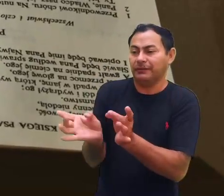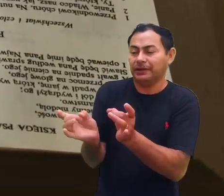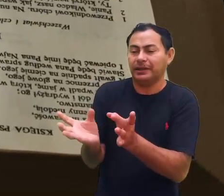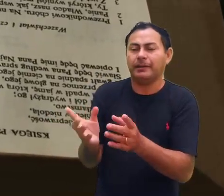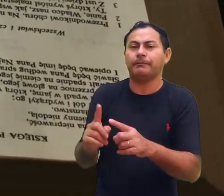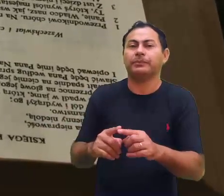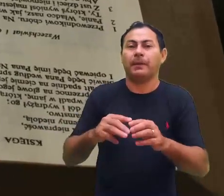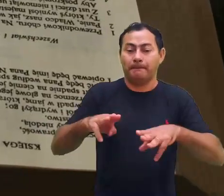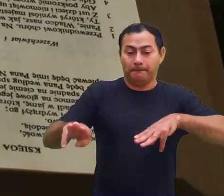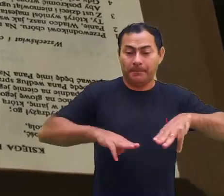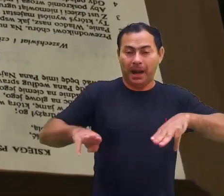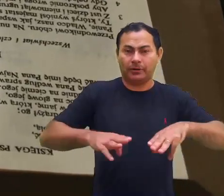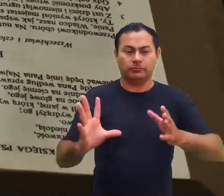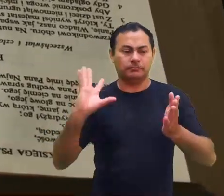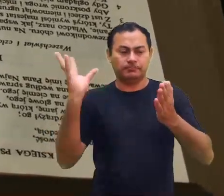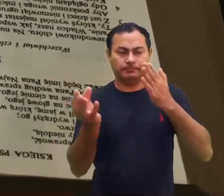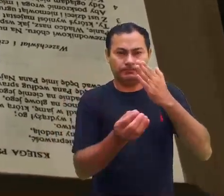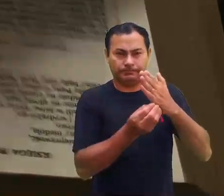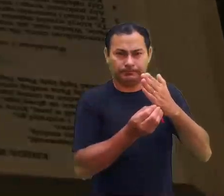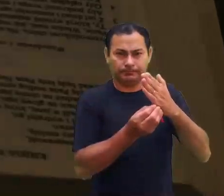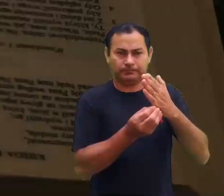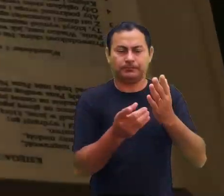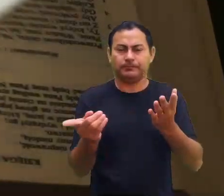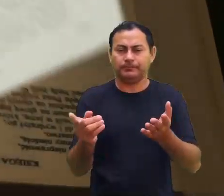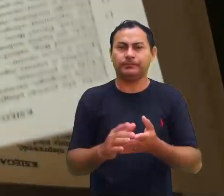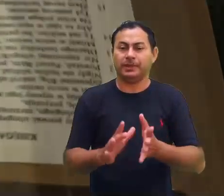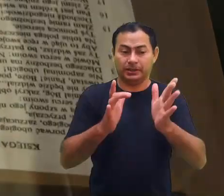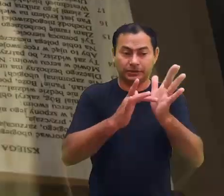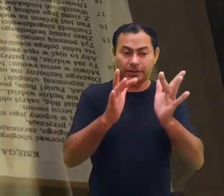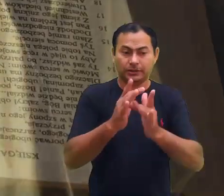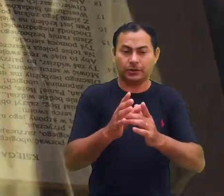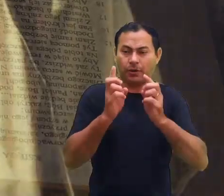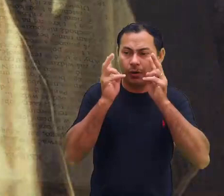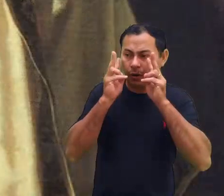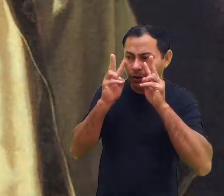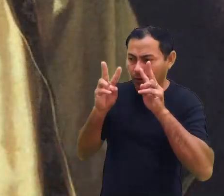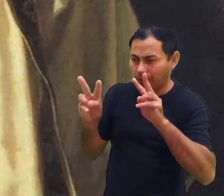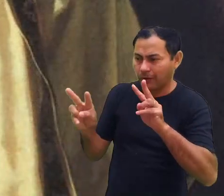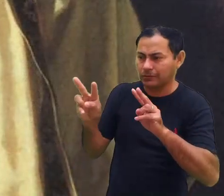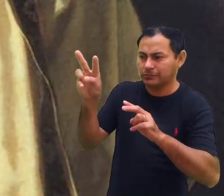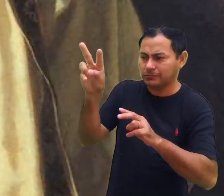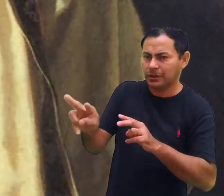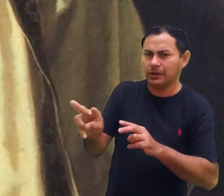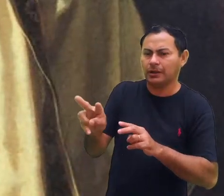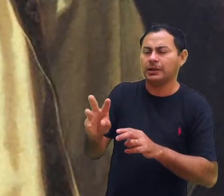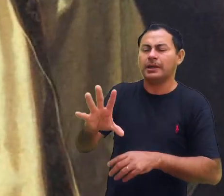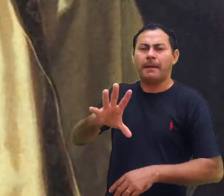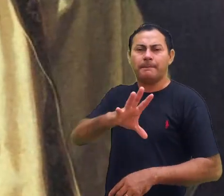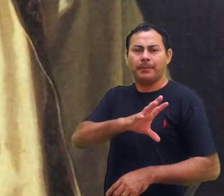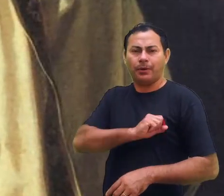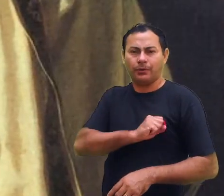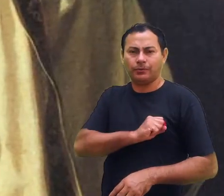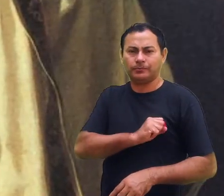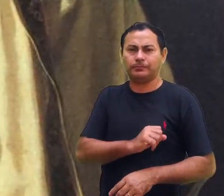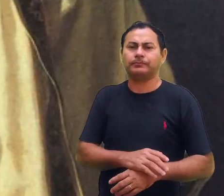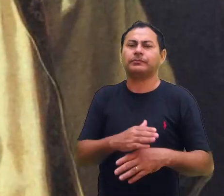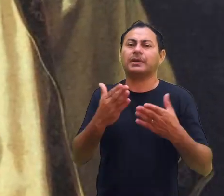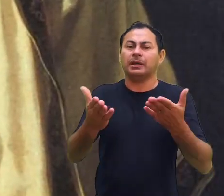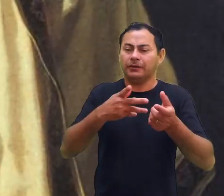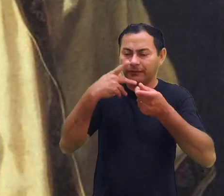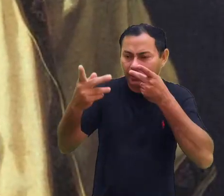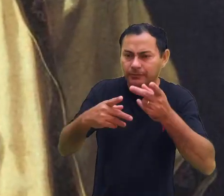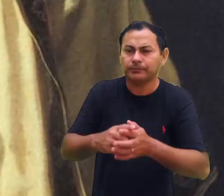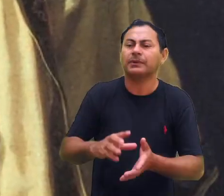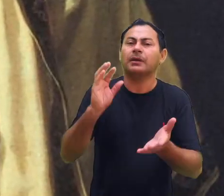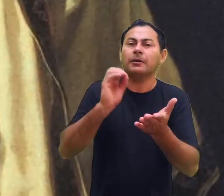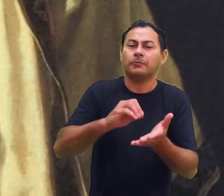faltava, Marcos acrescenta assim, Jesus olhou para ele e o amou. E